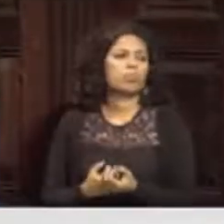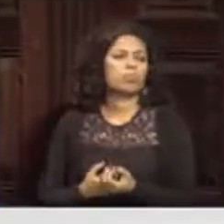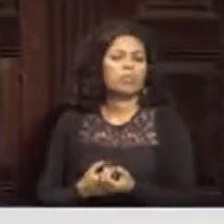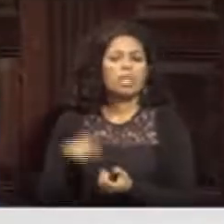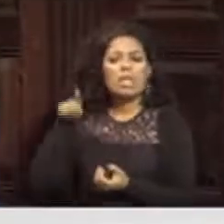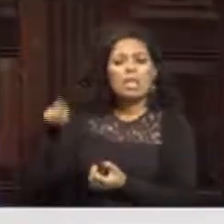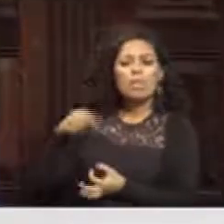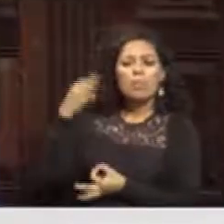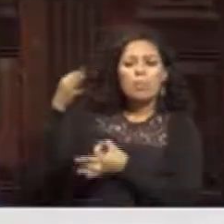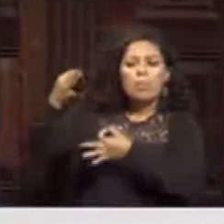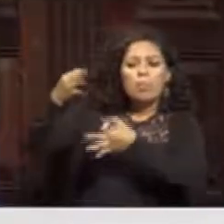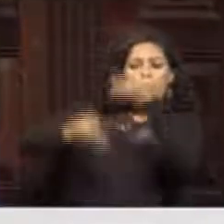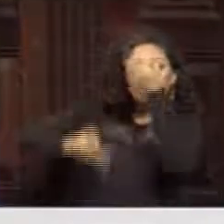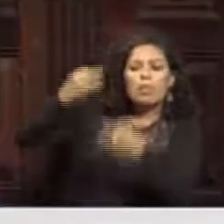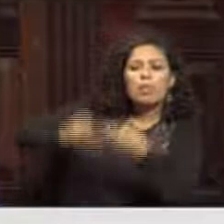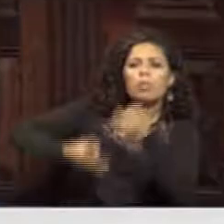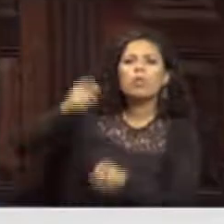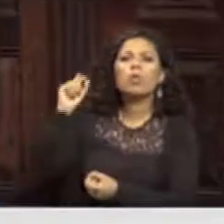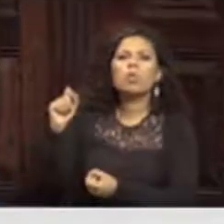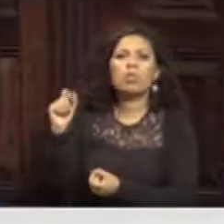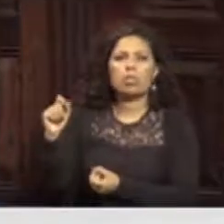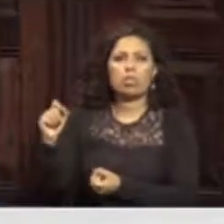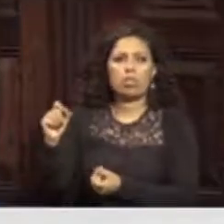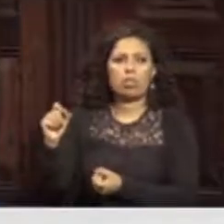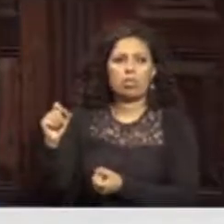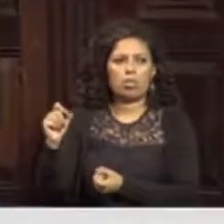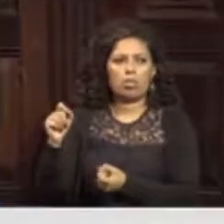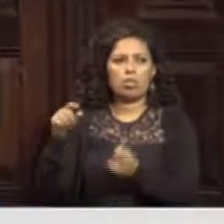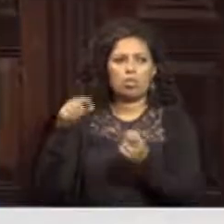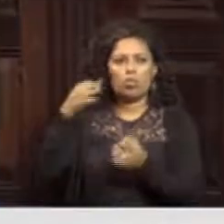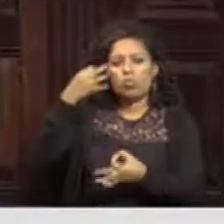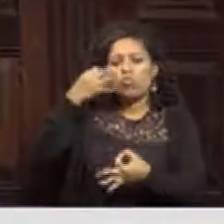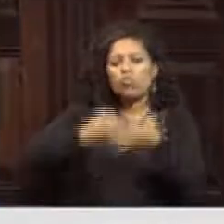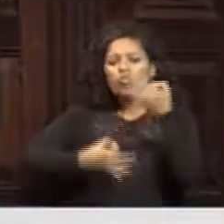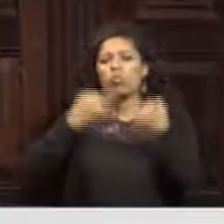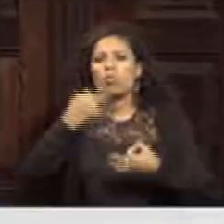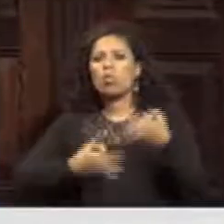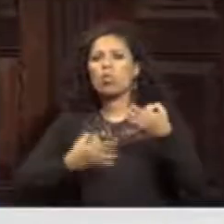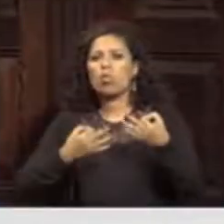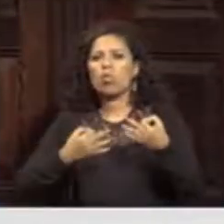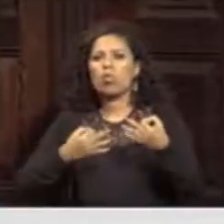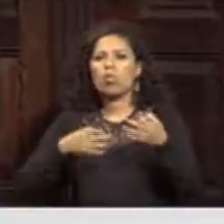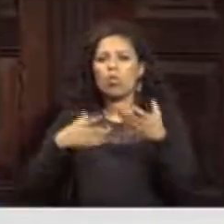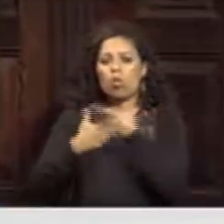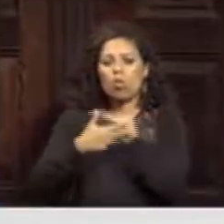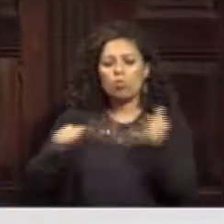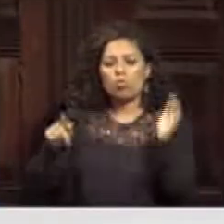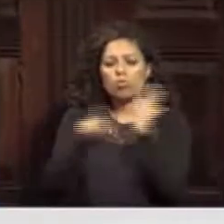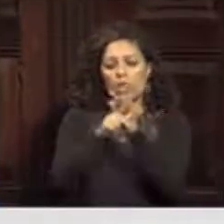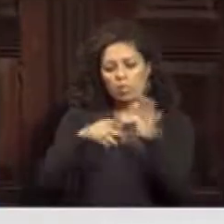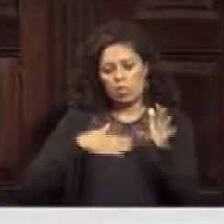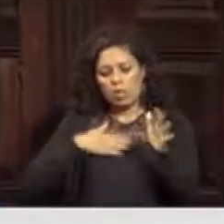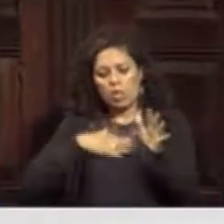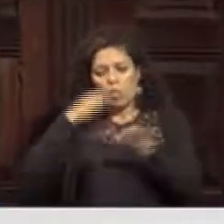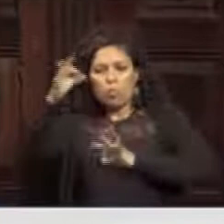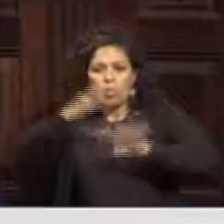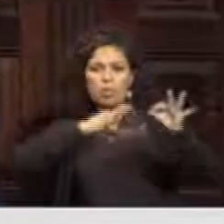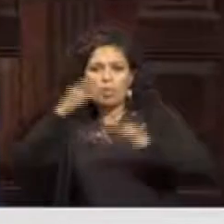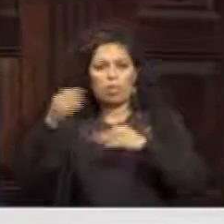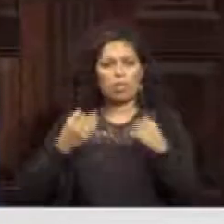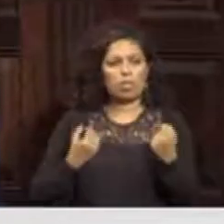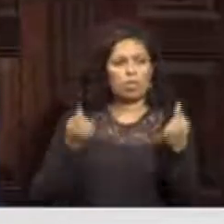julgou uma ação direta de inconstitucionalidade de minha autoria